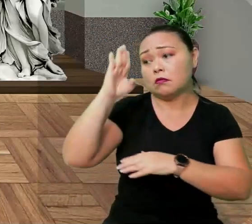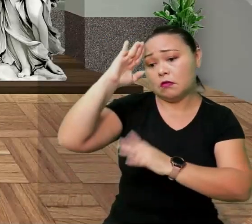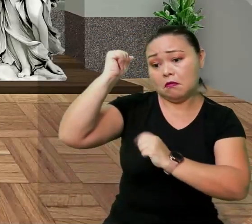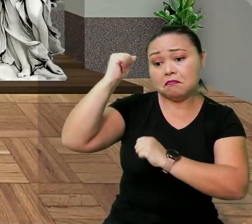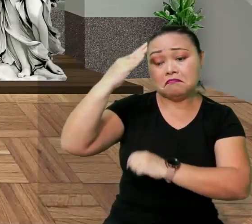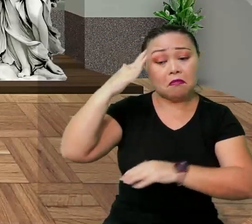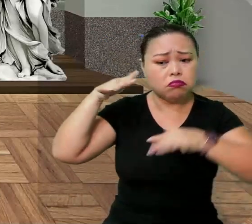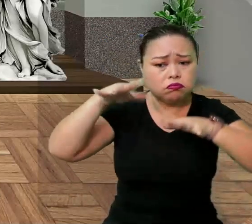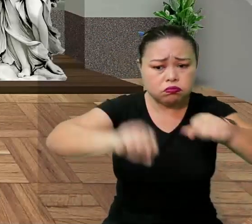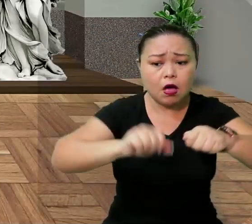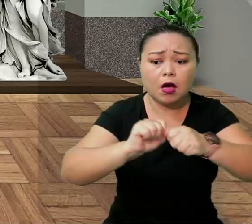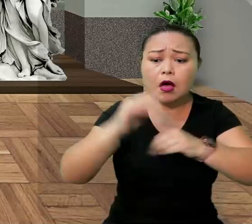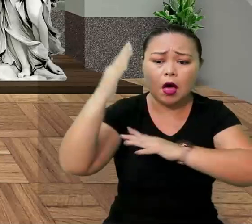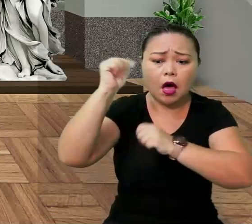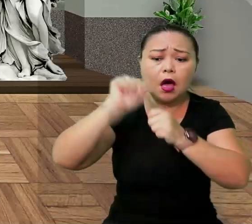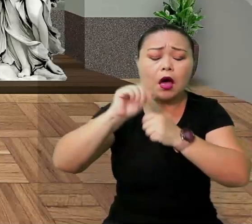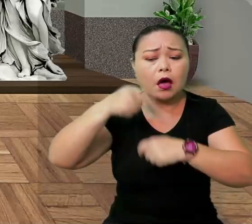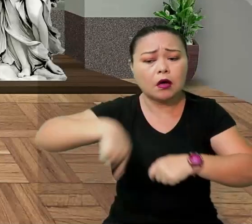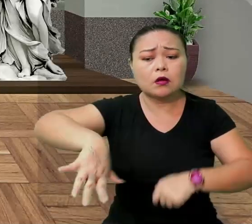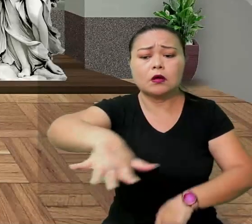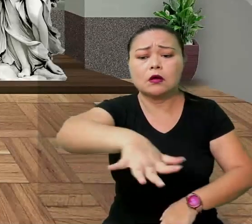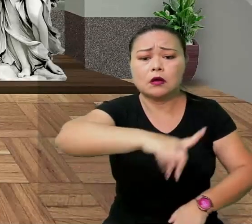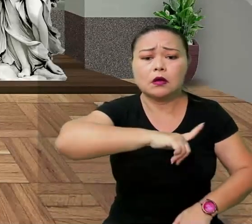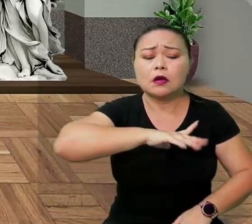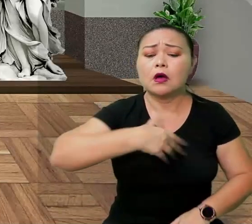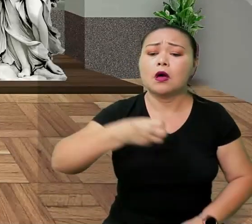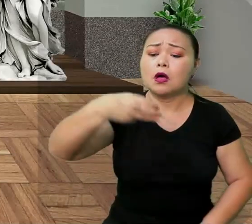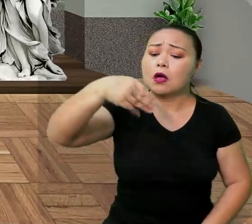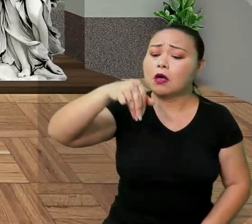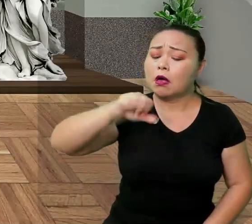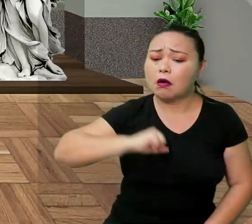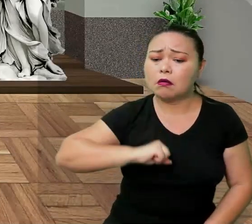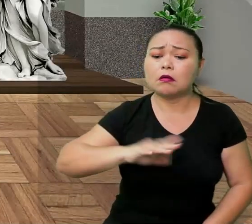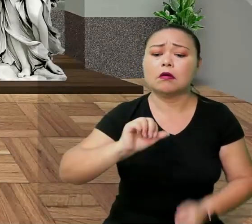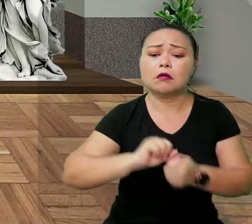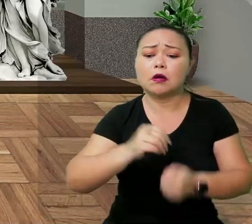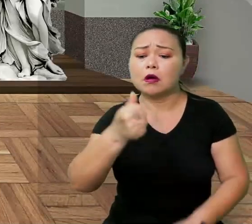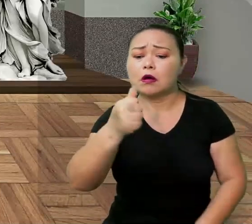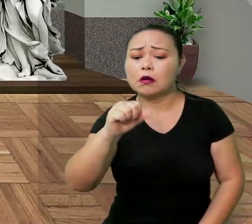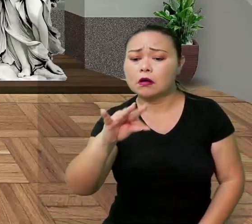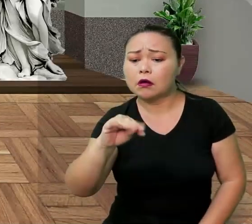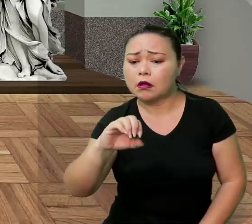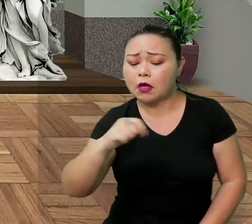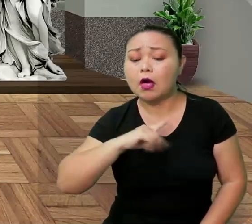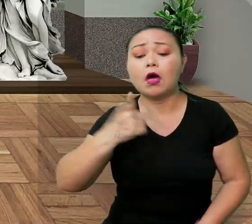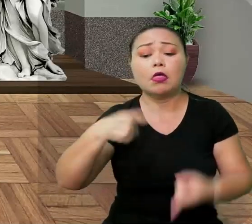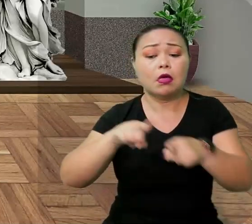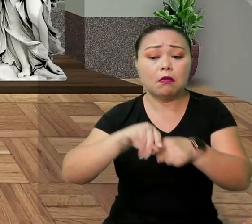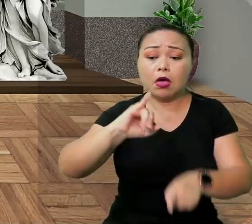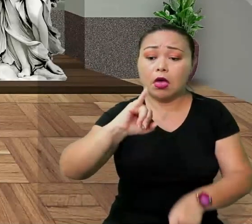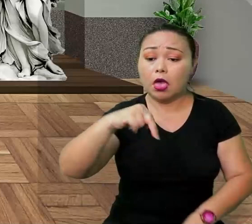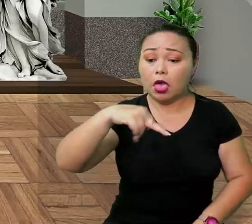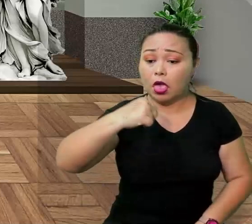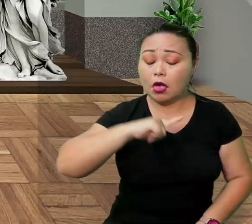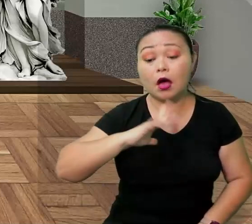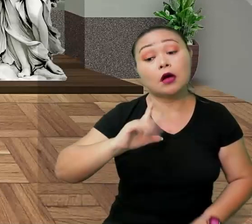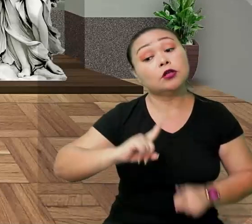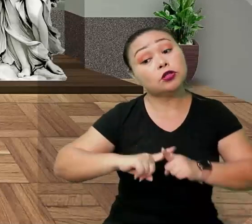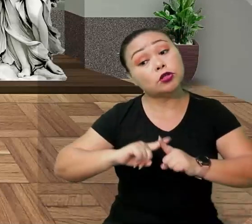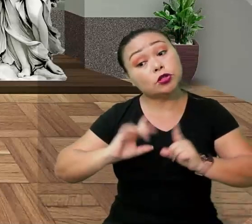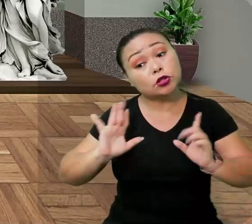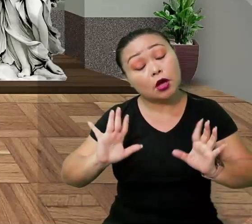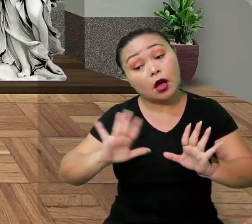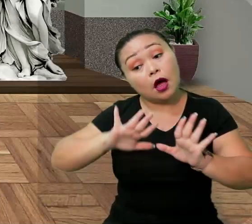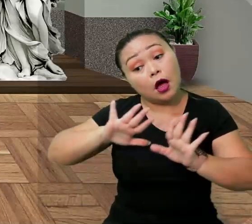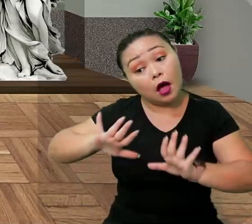espanhóis. São eles que vão dominar tanto os maias, tanto os astecas, como também os incas. Já os